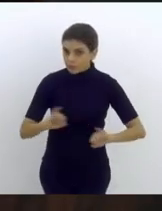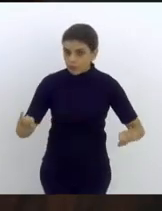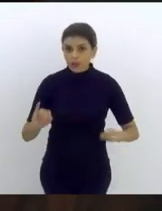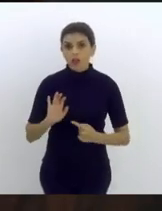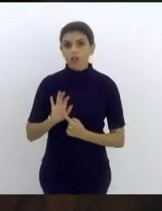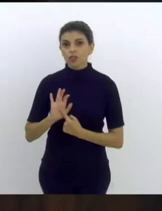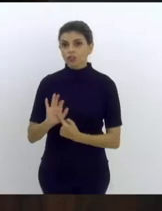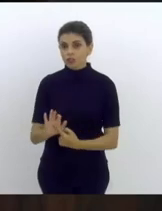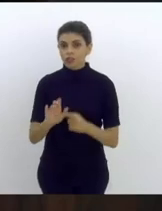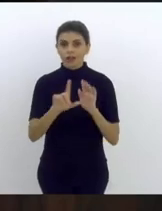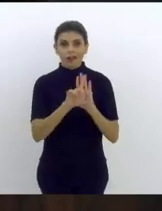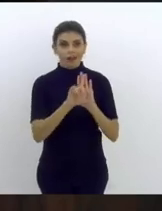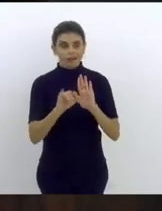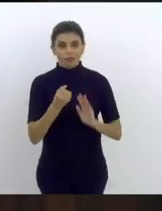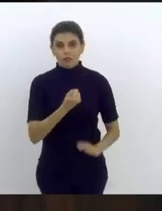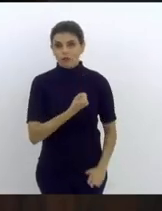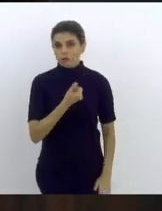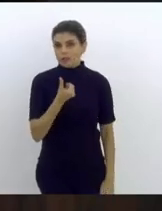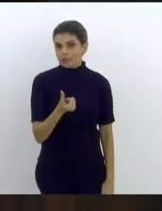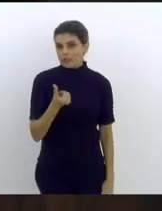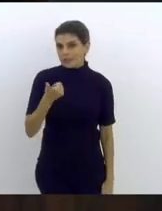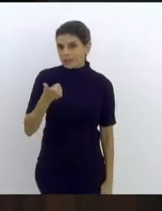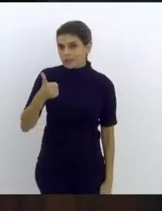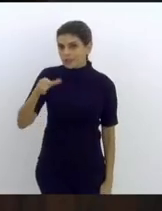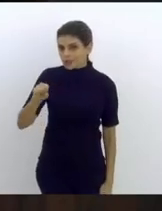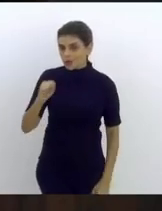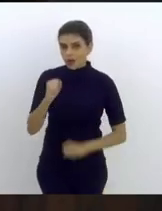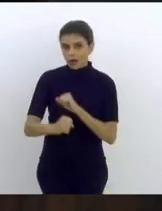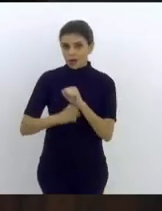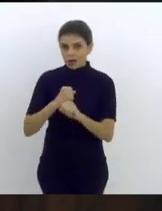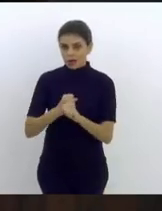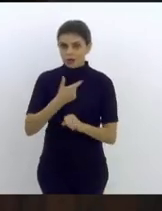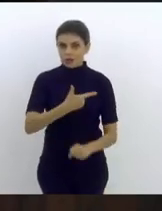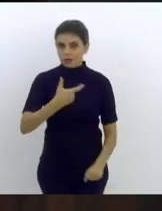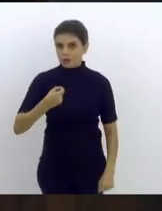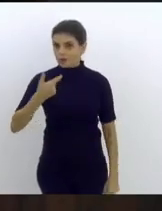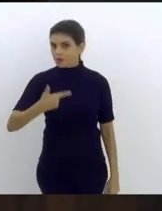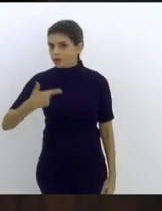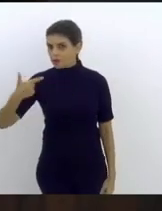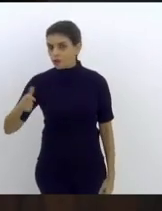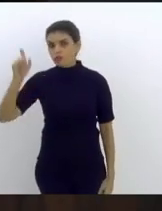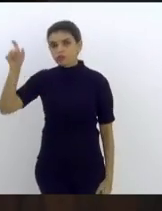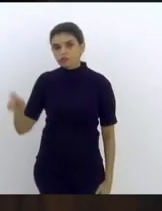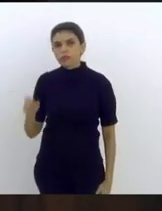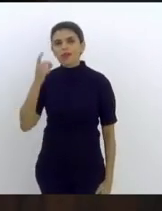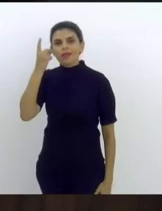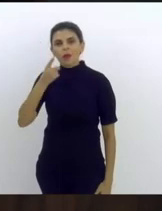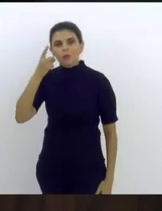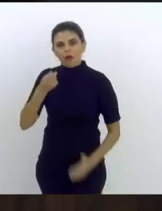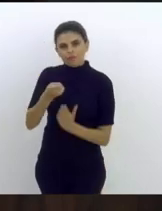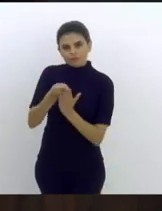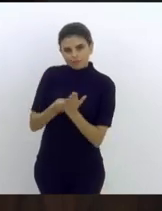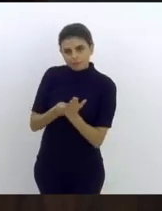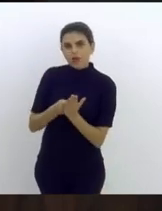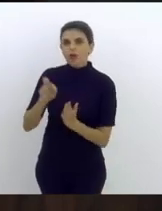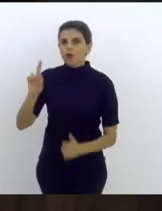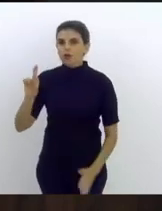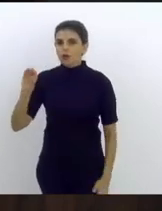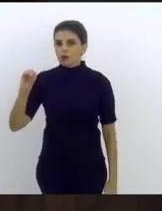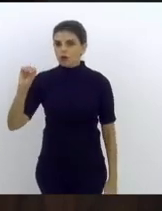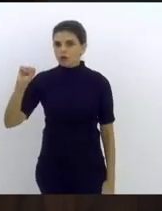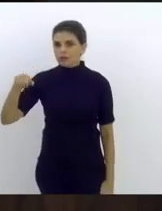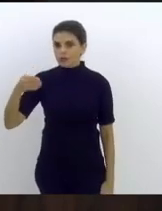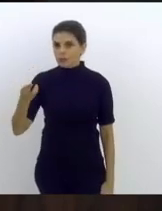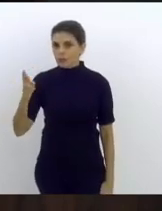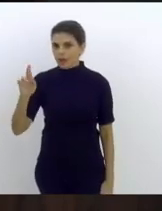indicação legislativo número 618 de 2022 de autoria do deputado Rosemberg Reis que